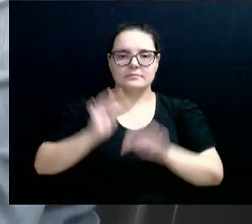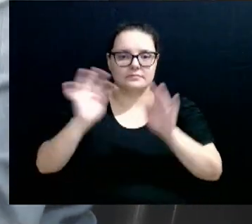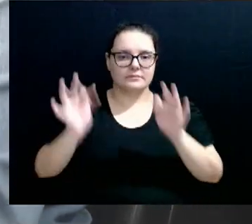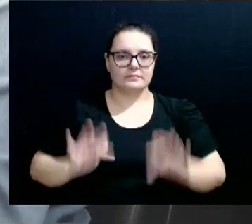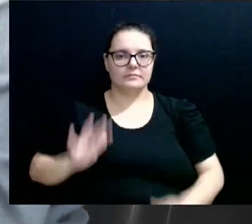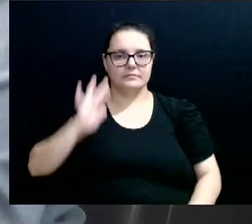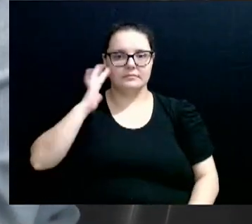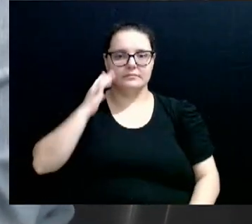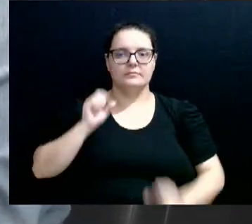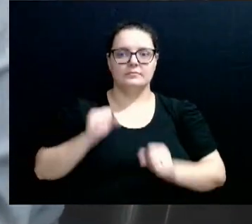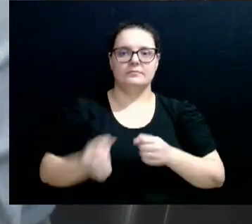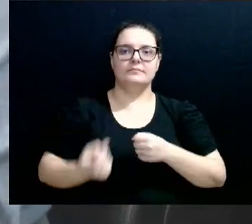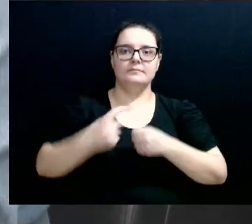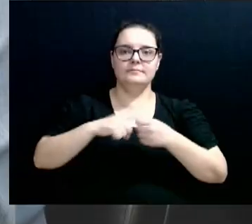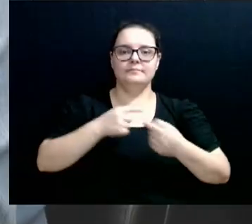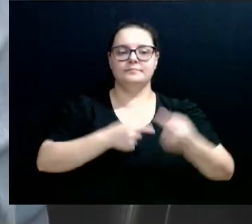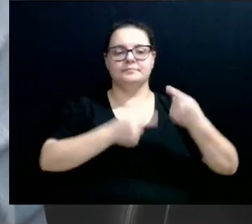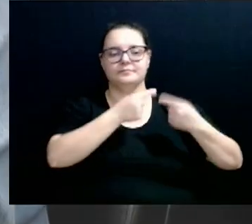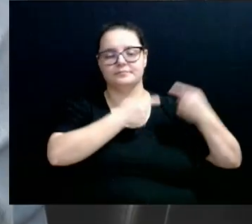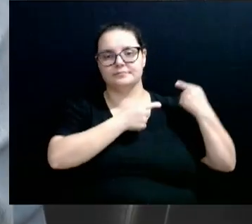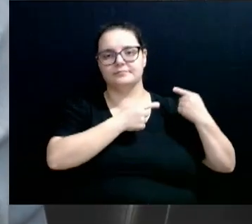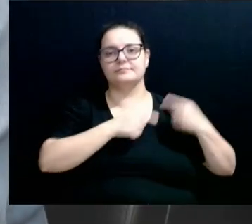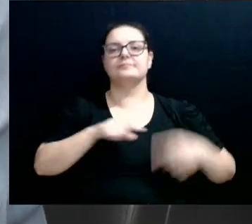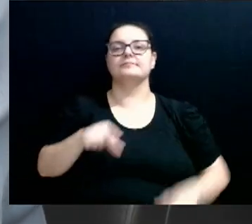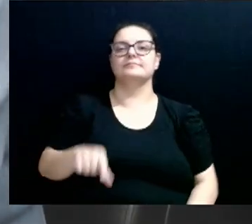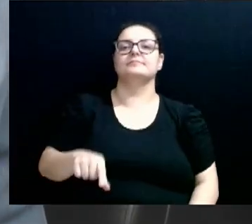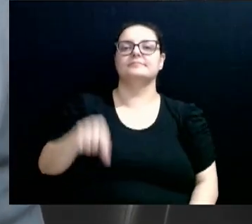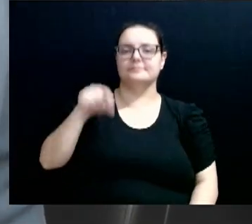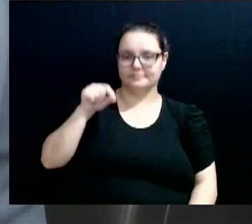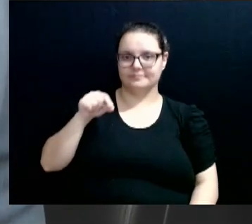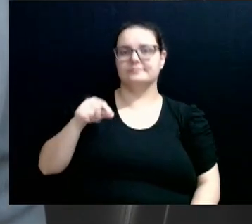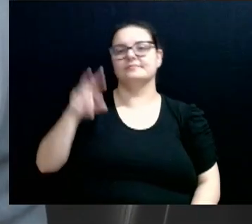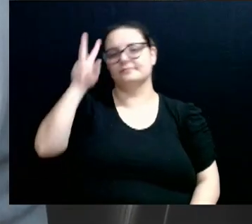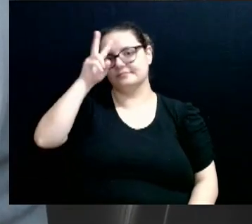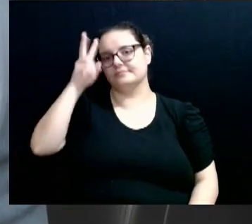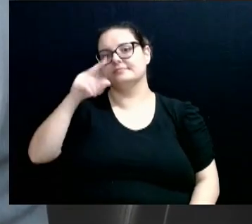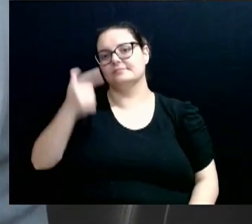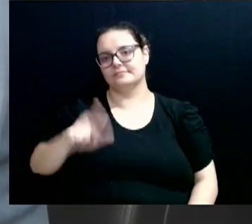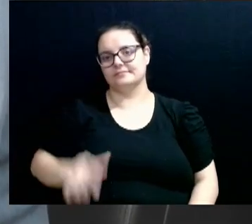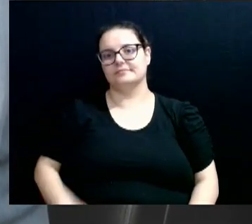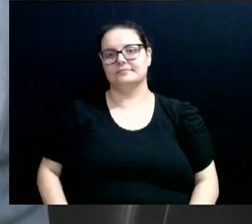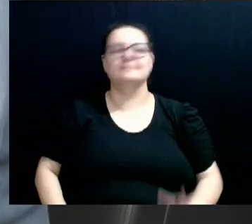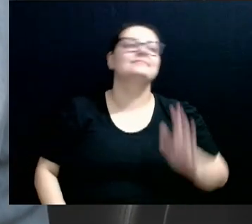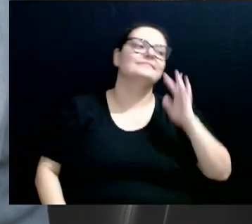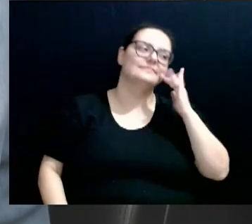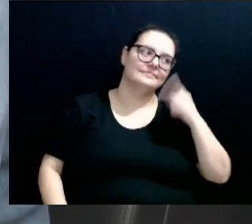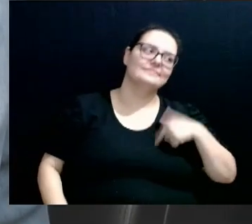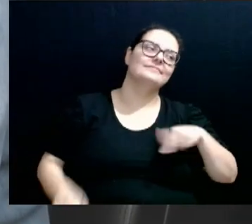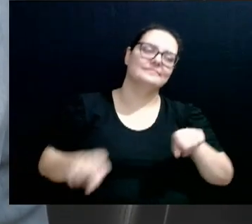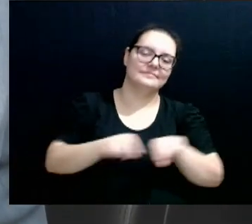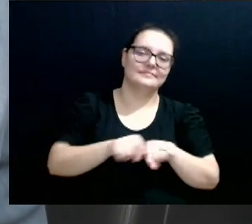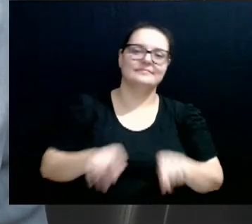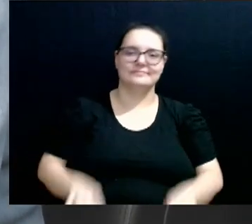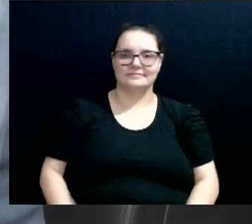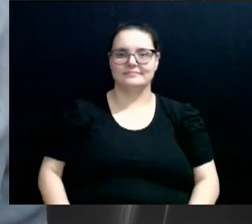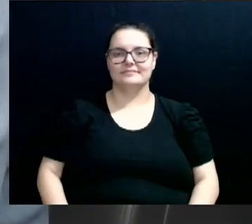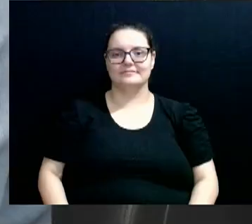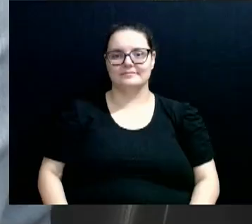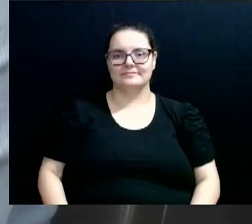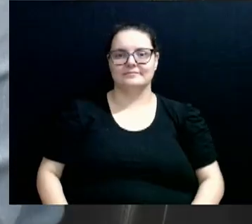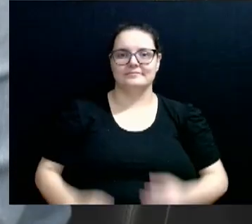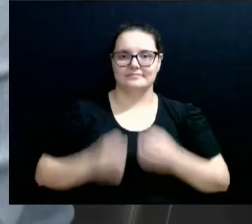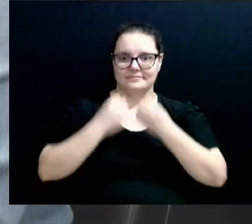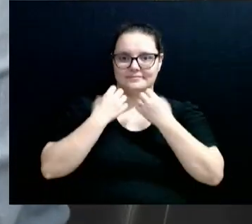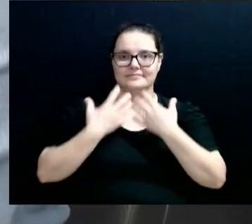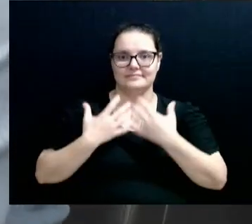tempo, eu escolheria fazer história de novo. Eu, né? Acho que eu também. Então, foi muito bom, assim. Legal. Tá sendo,